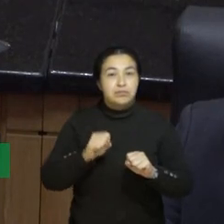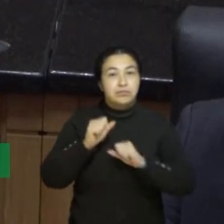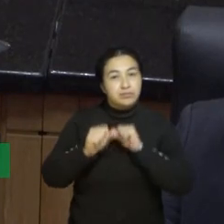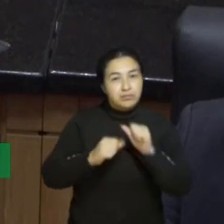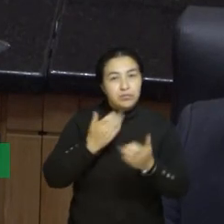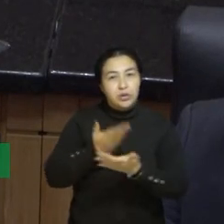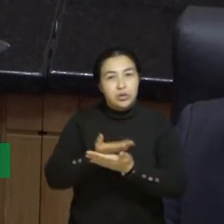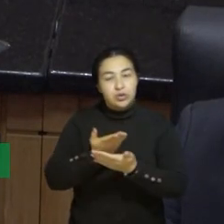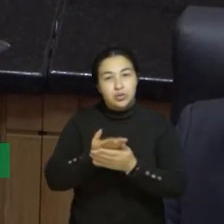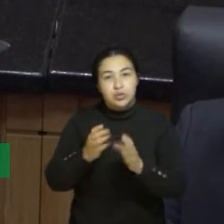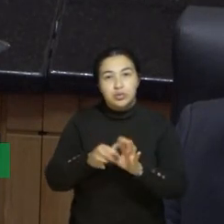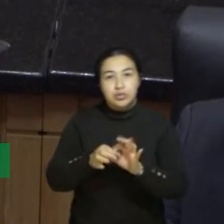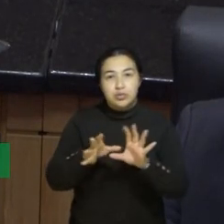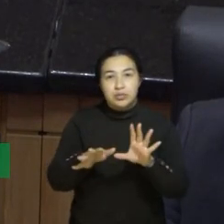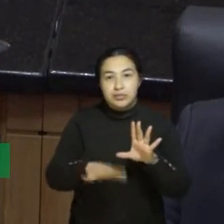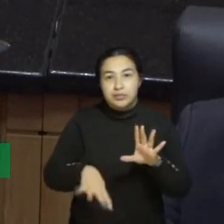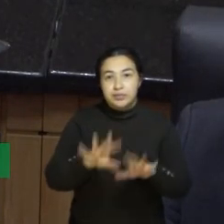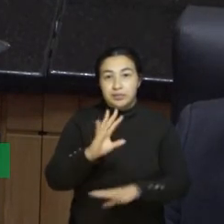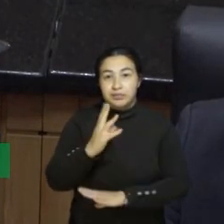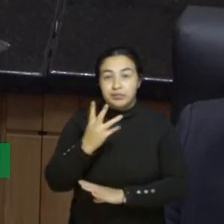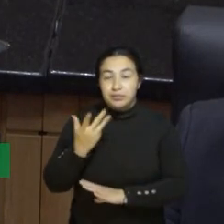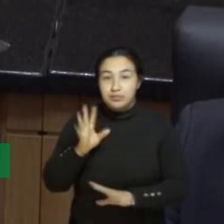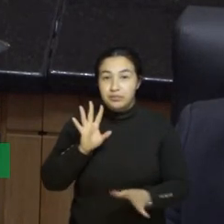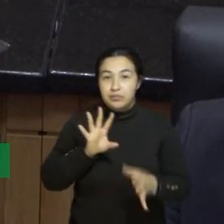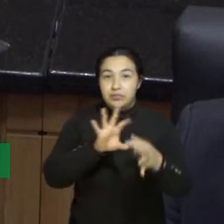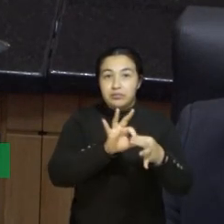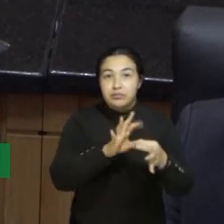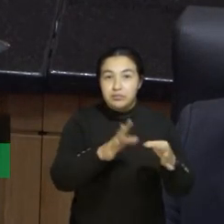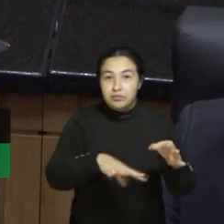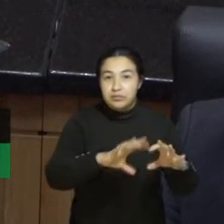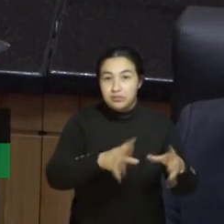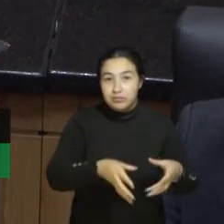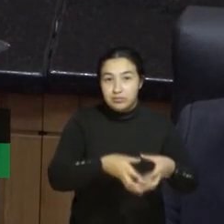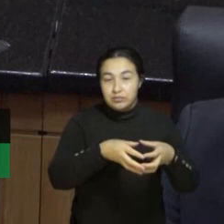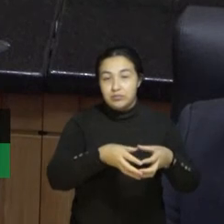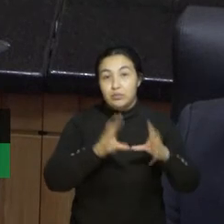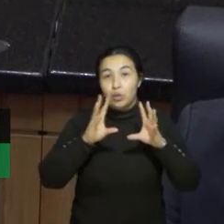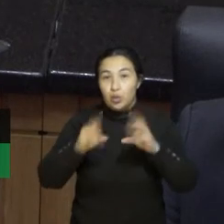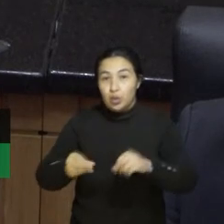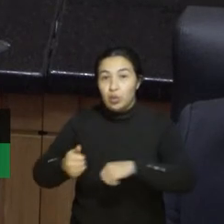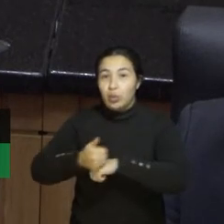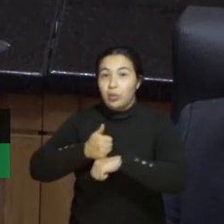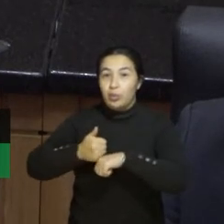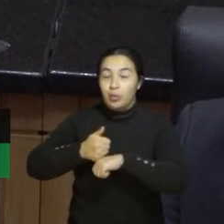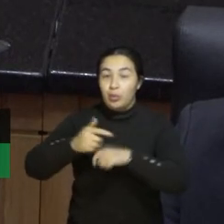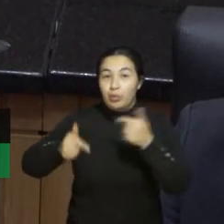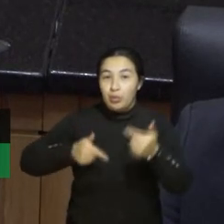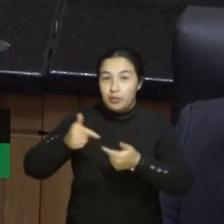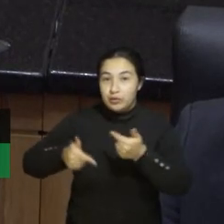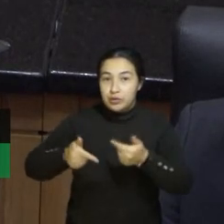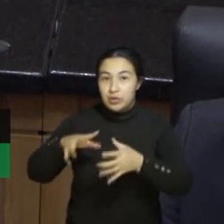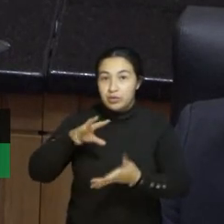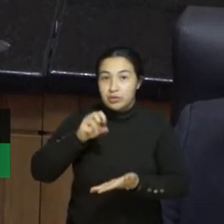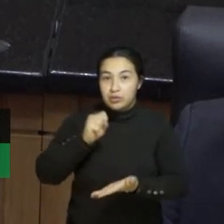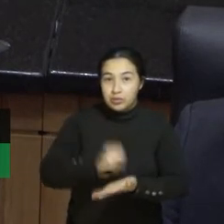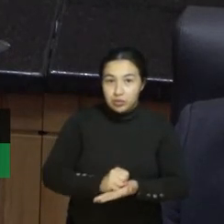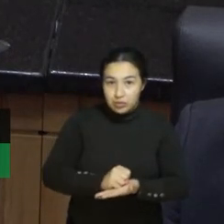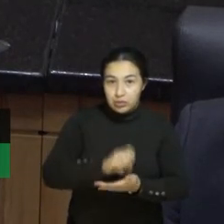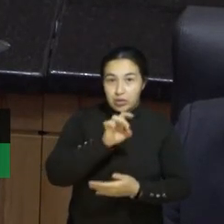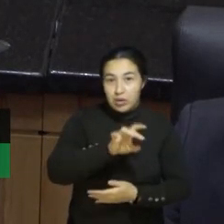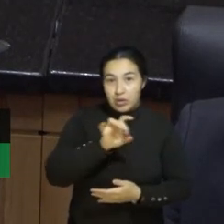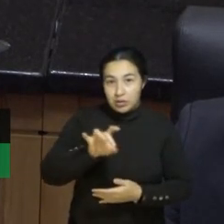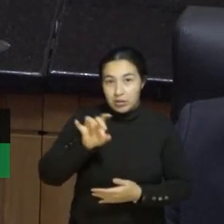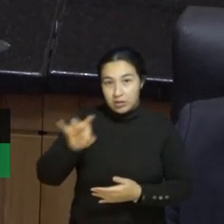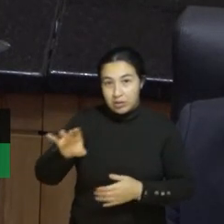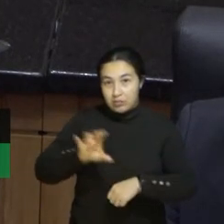ambientais ligadas ao setor sejam todos profissionais registrados nos seus respectivos